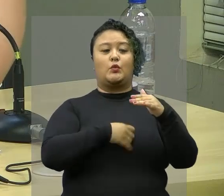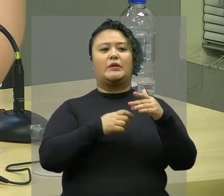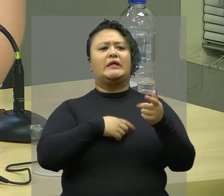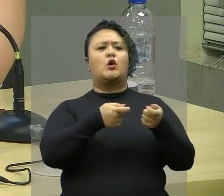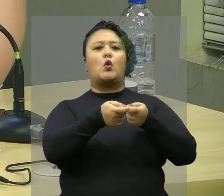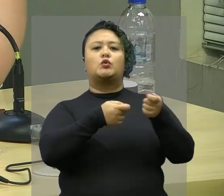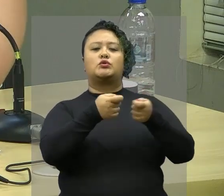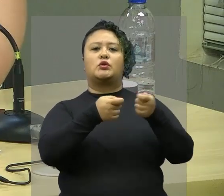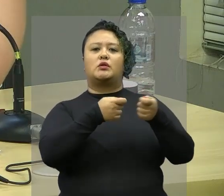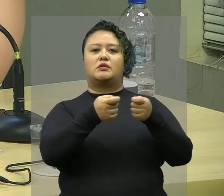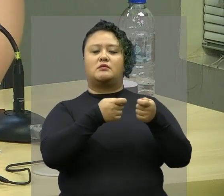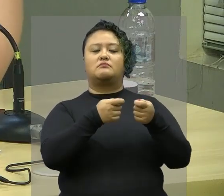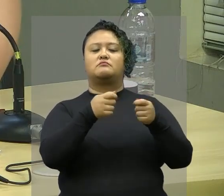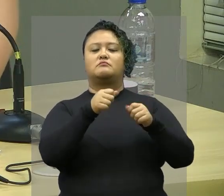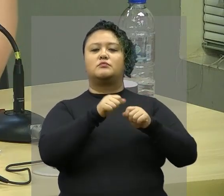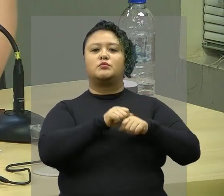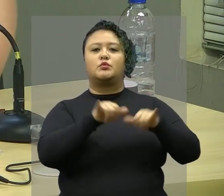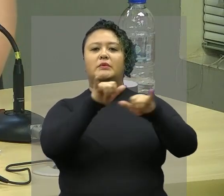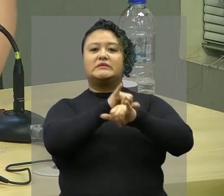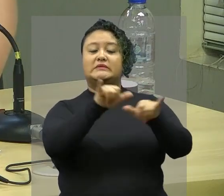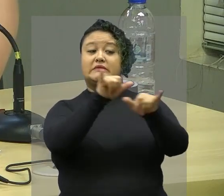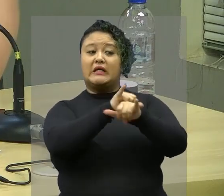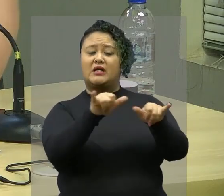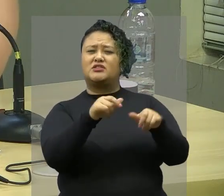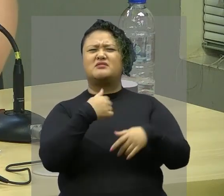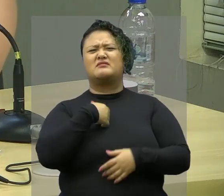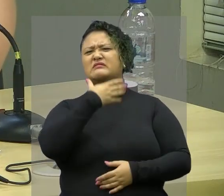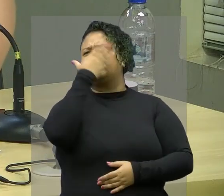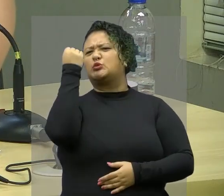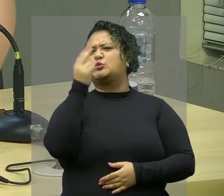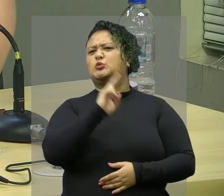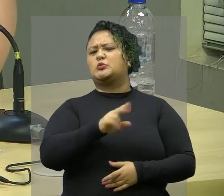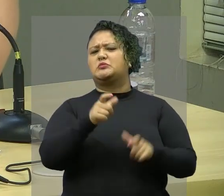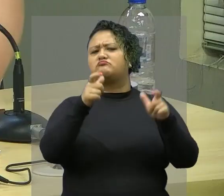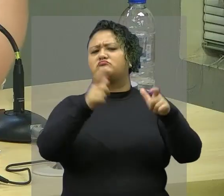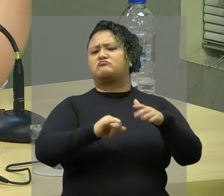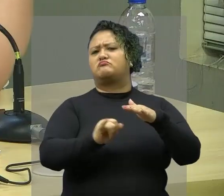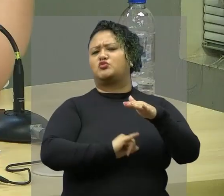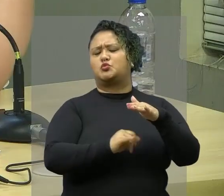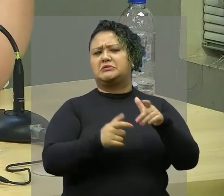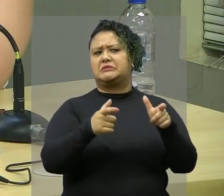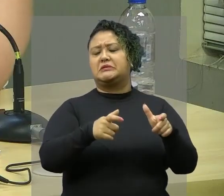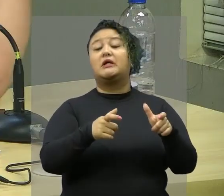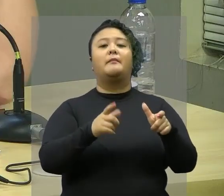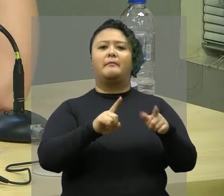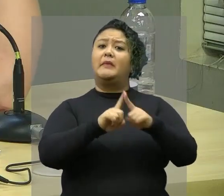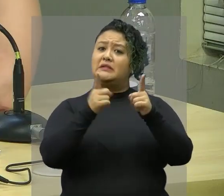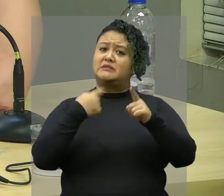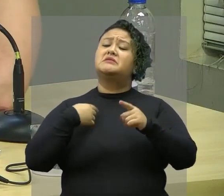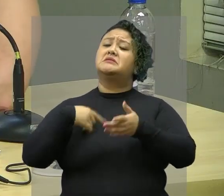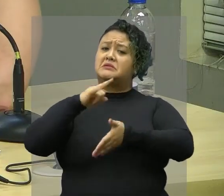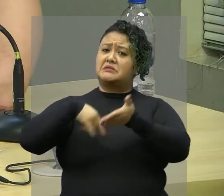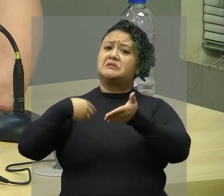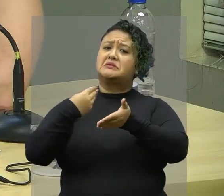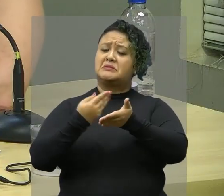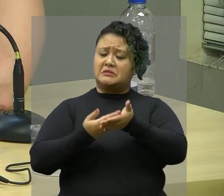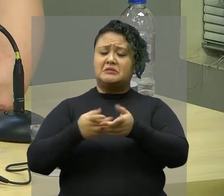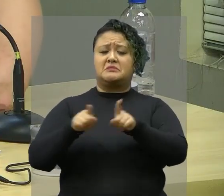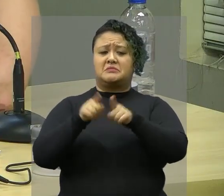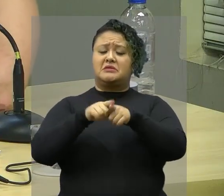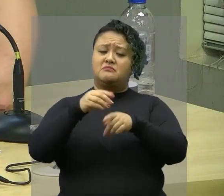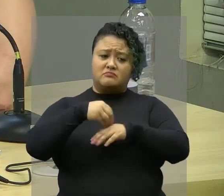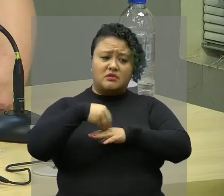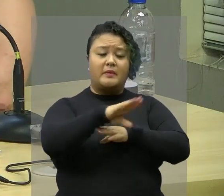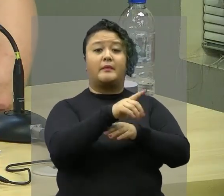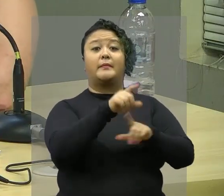esqueci o nome da entidade regulatória das publicidades, mas é interessante que a gente encaminhe também para que os influencers